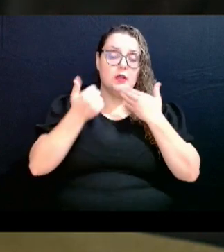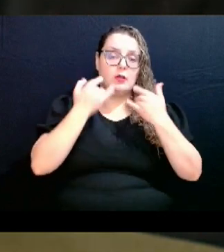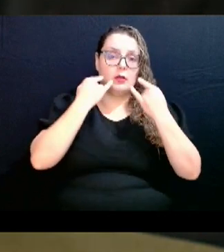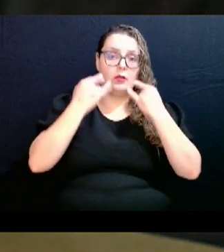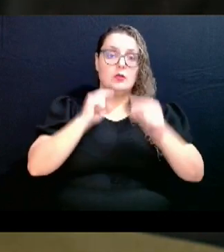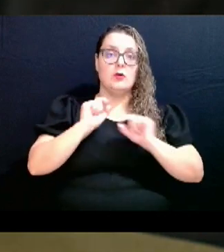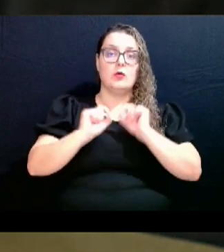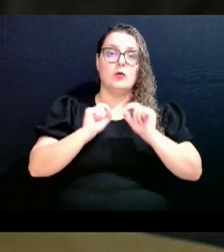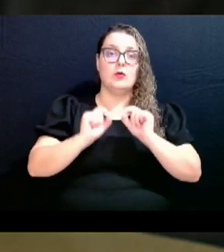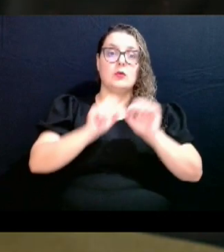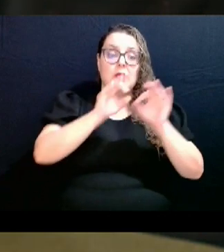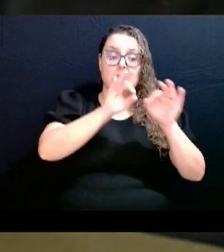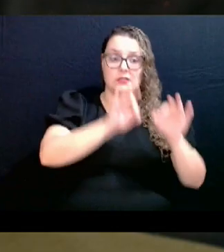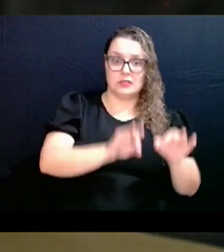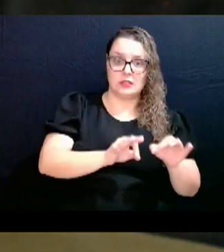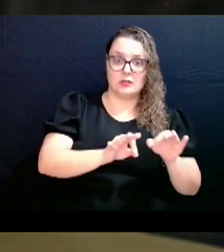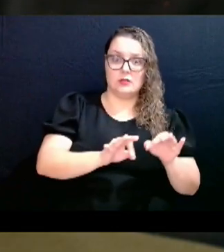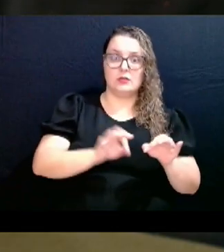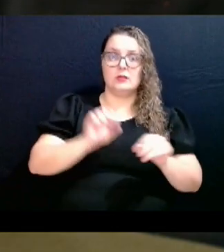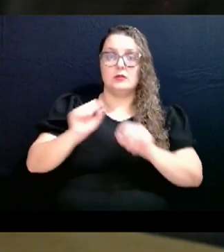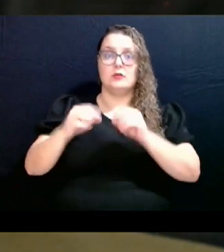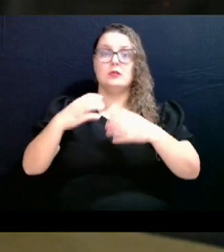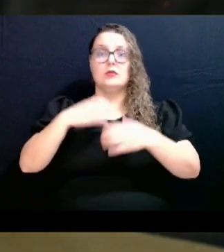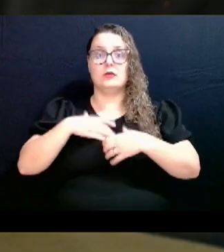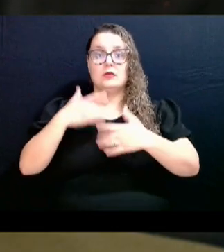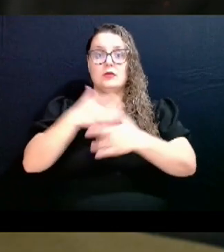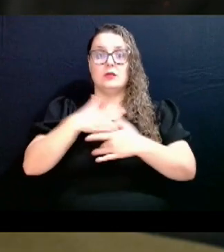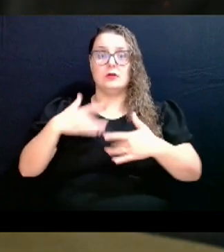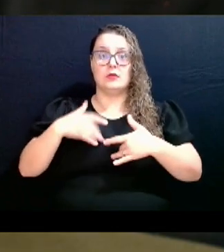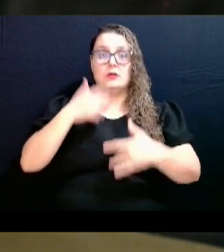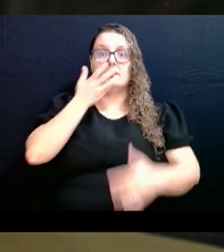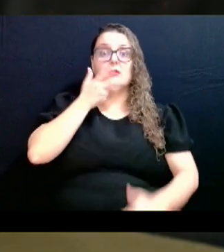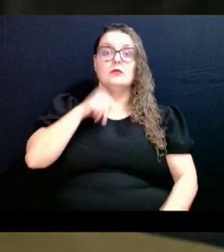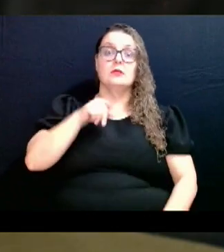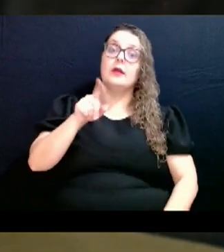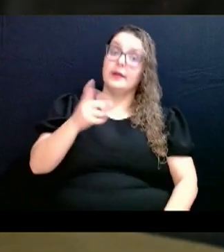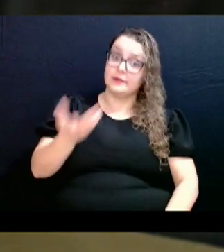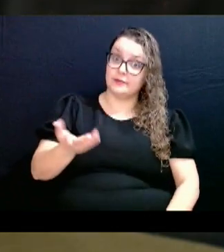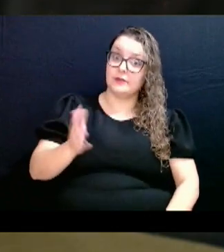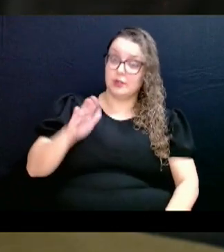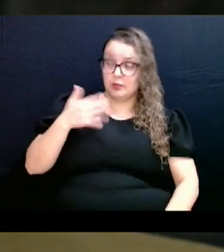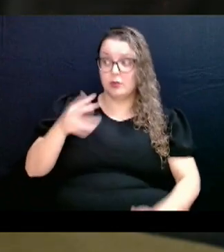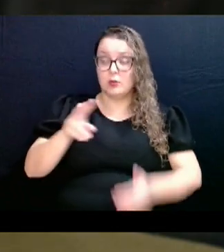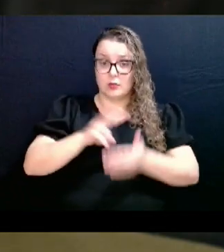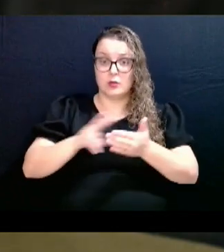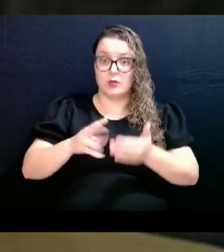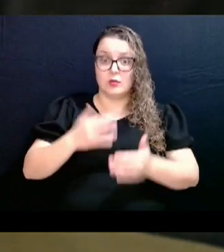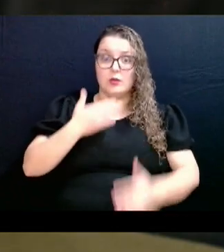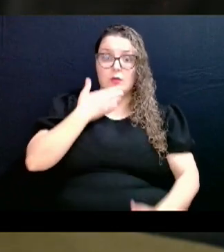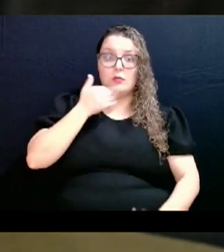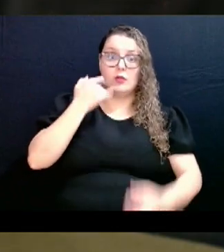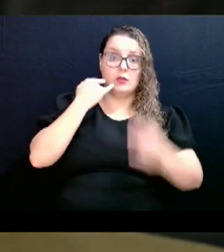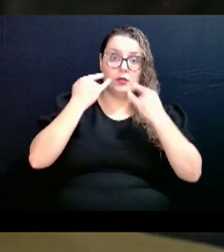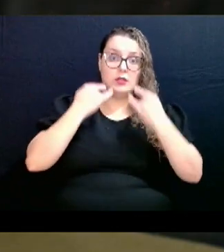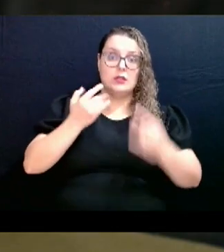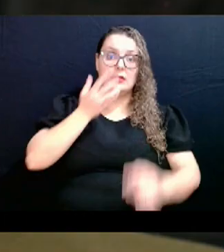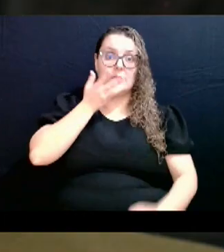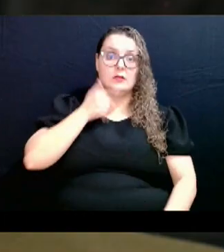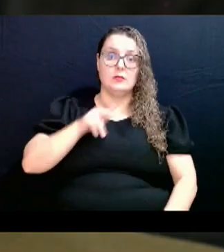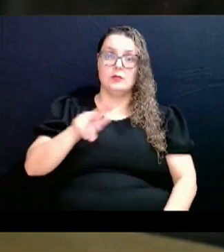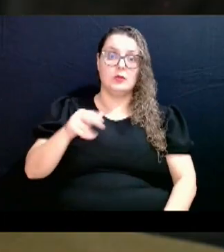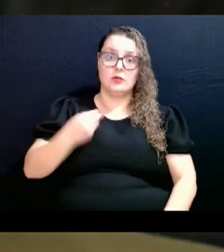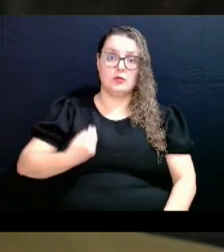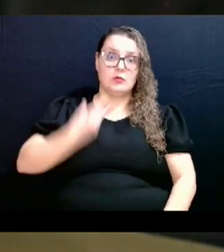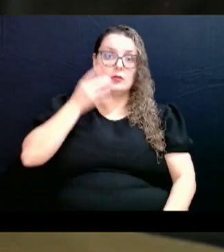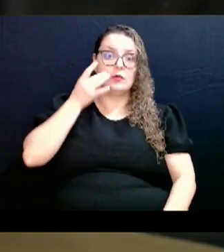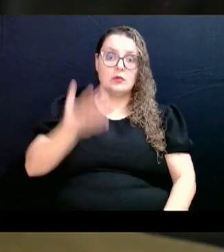correto e o que é emocionalmente saudável para ela? Quando eu li esse melhor interesse da criança, porque eu nunca passei por uma situação dessa, então eu fui estudar.